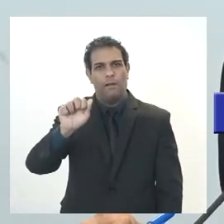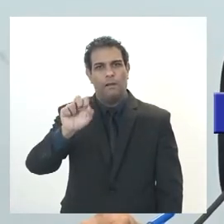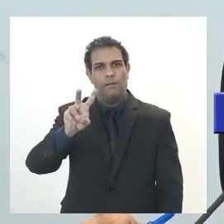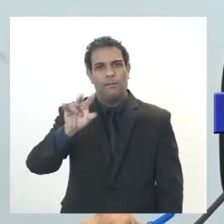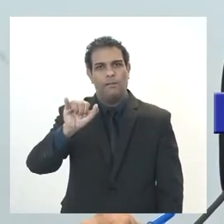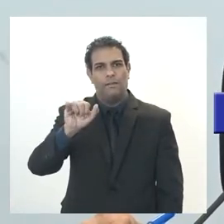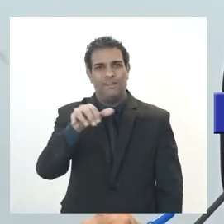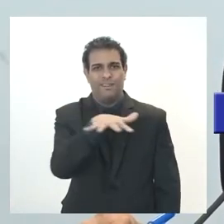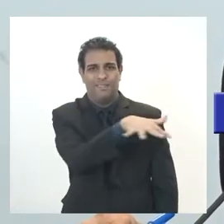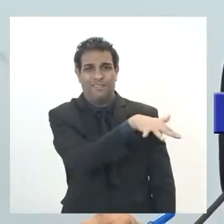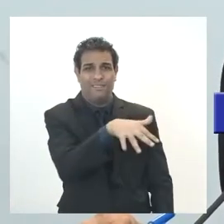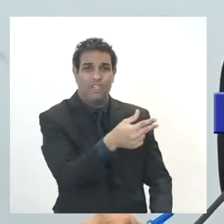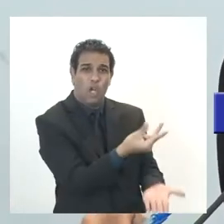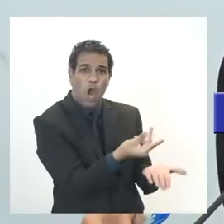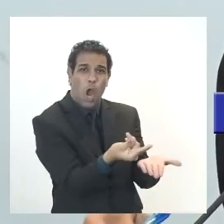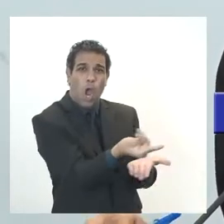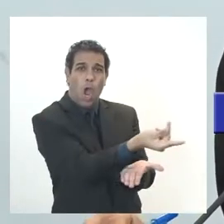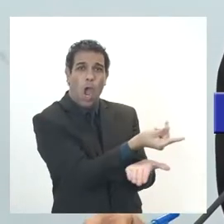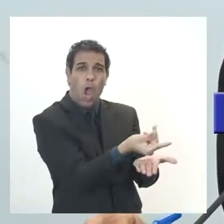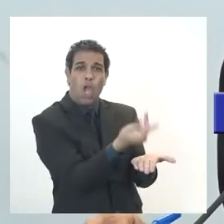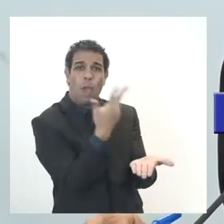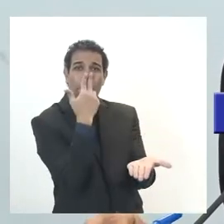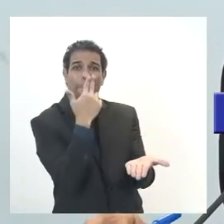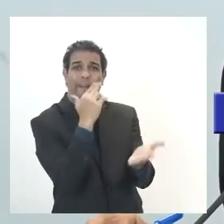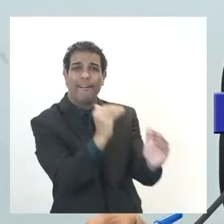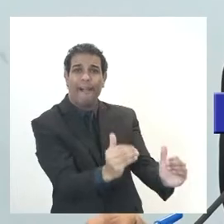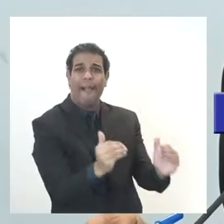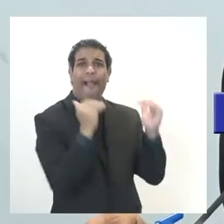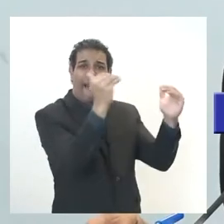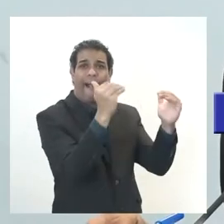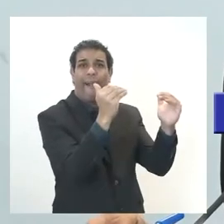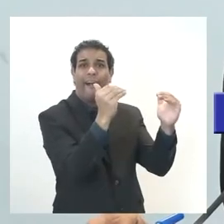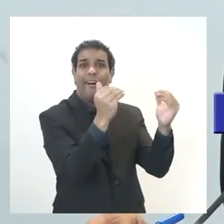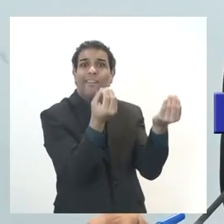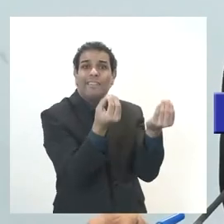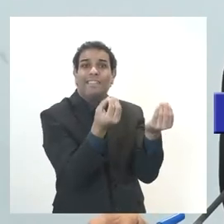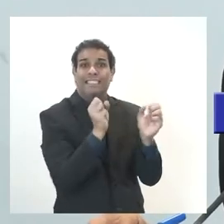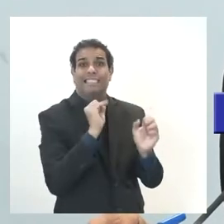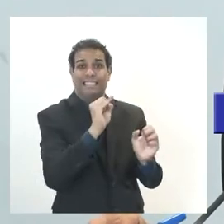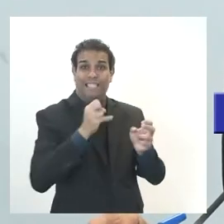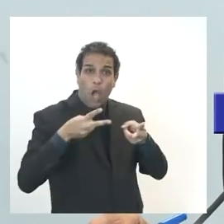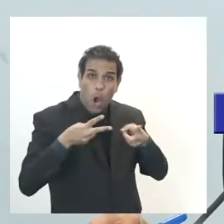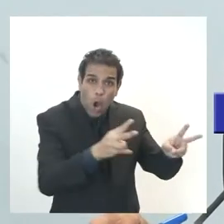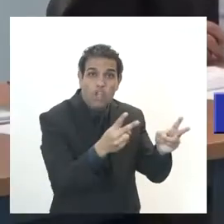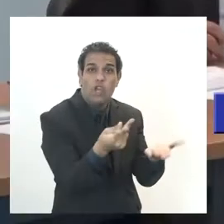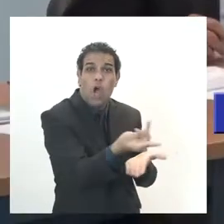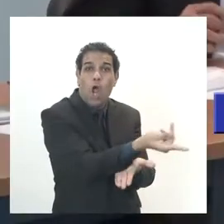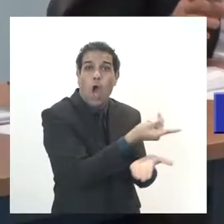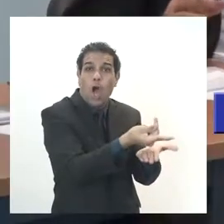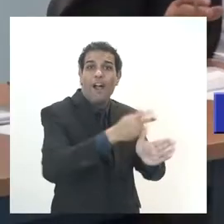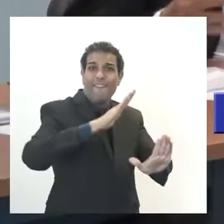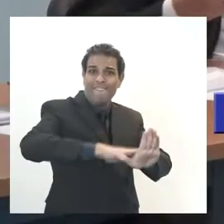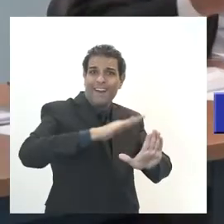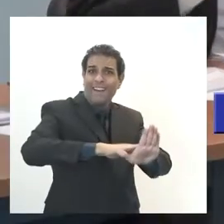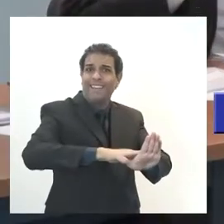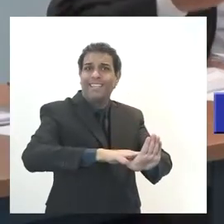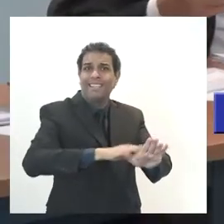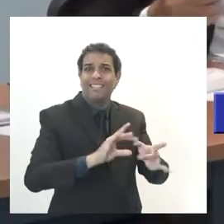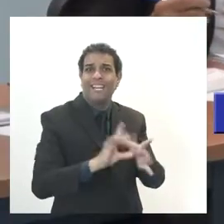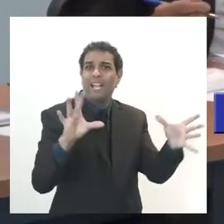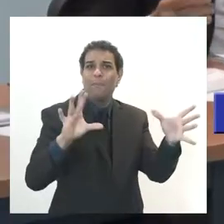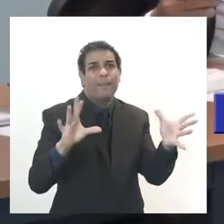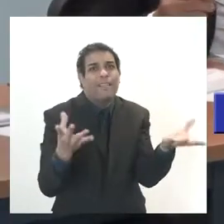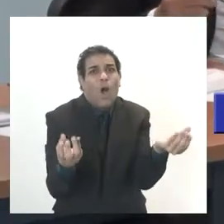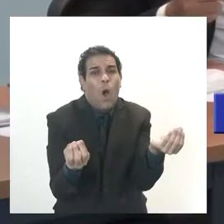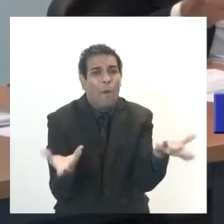fede a burguesia quer ficar rica Enquanto houver burguesia não haverá poesia é o casusa né que